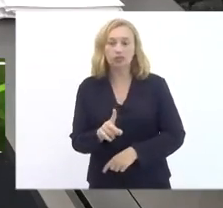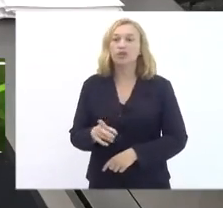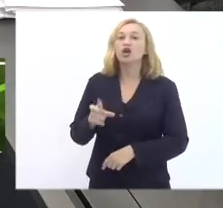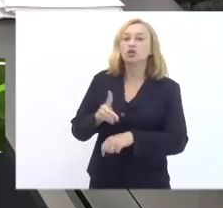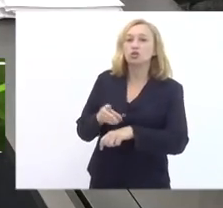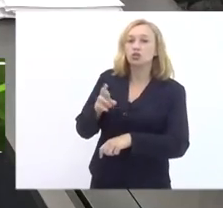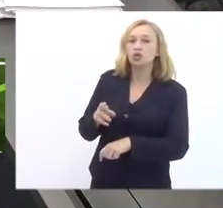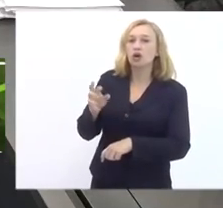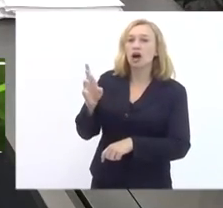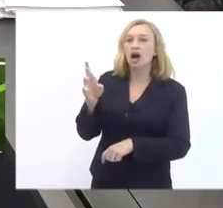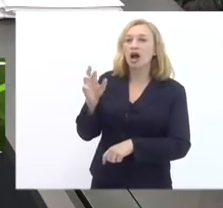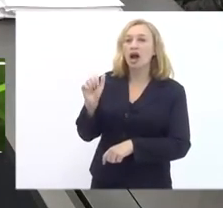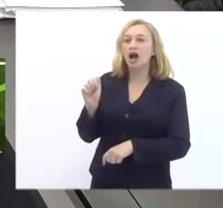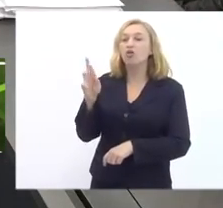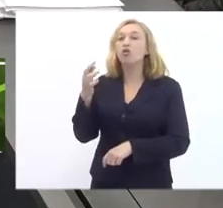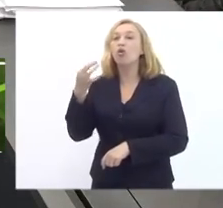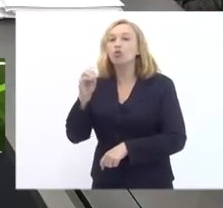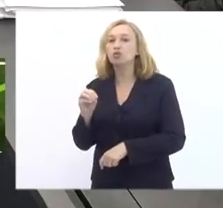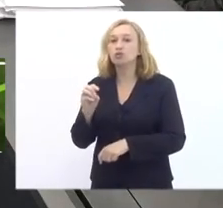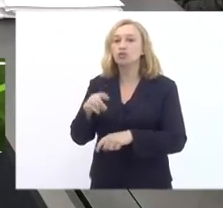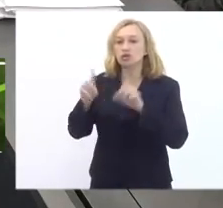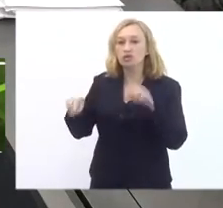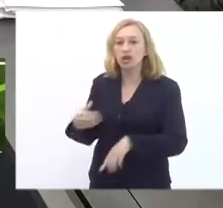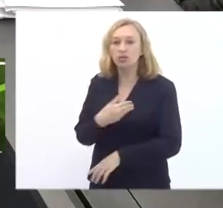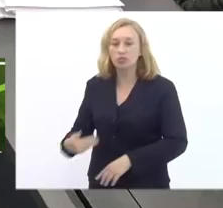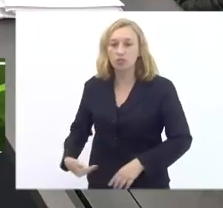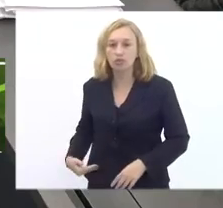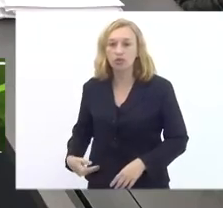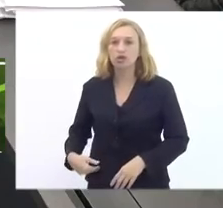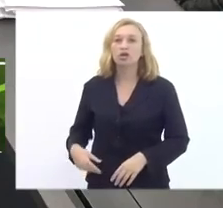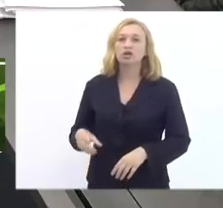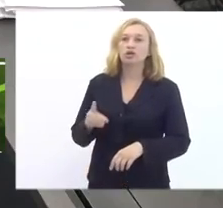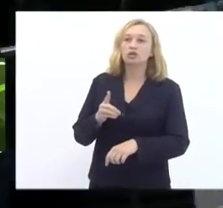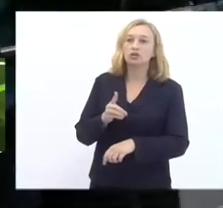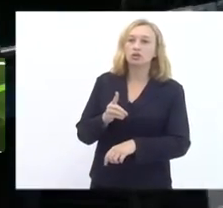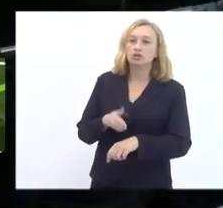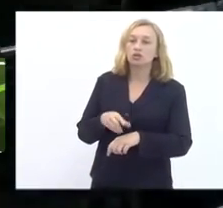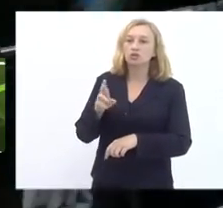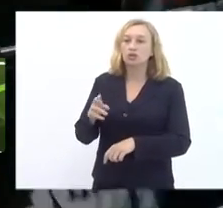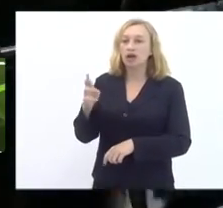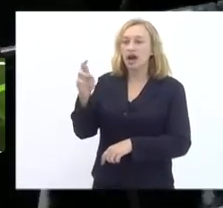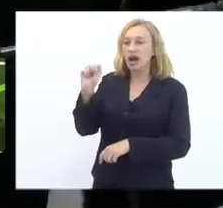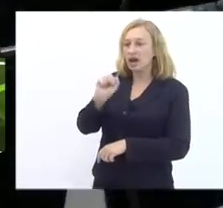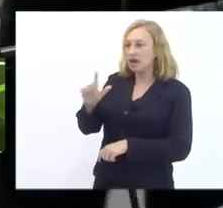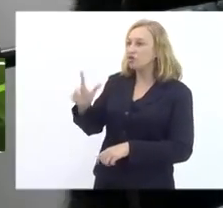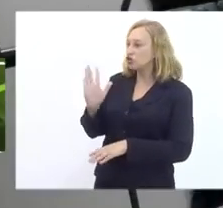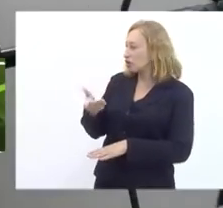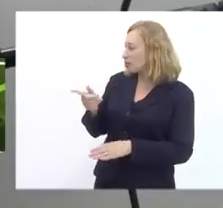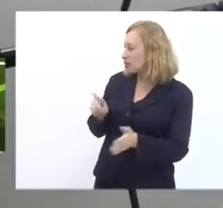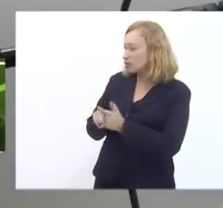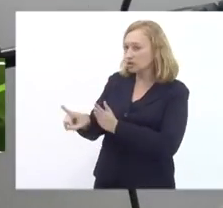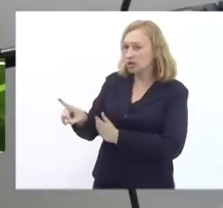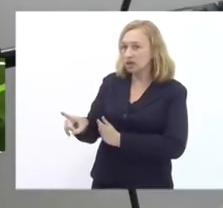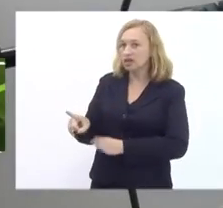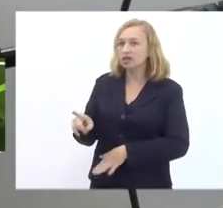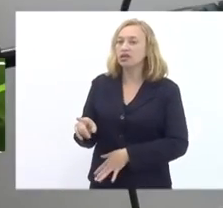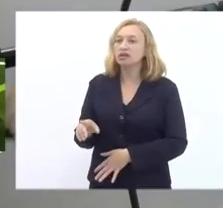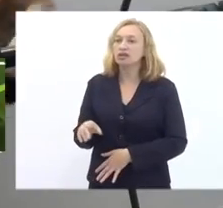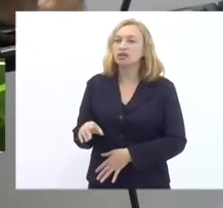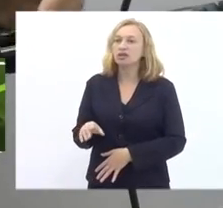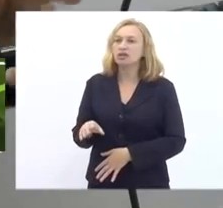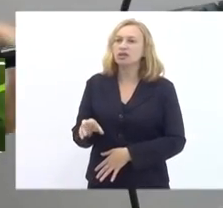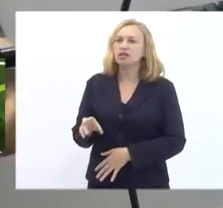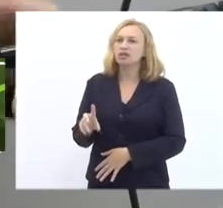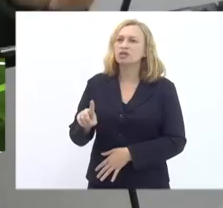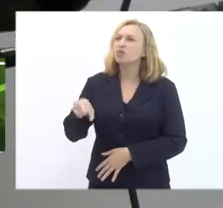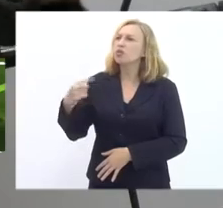Doutor Haroldo Júnior, o senhor é funcionário público estatutário? A doutora Raquel, não vou perguntar, porque eu já perguntei. Tem um